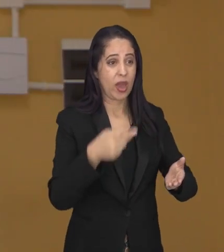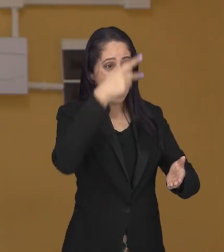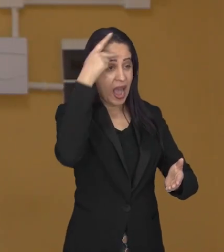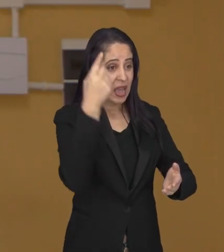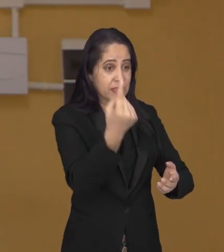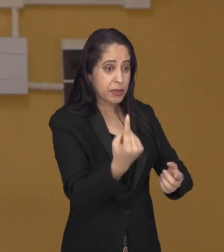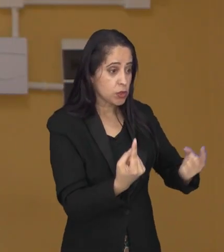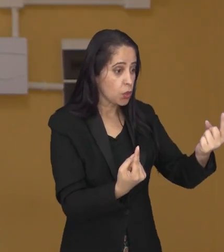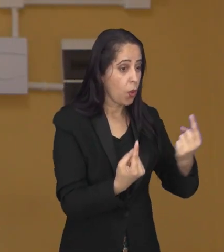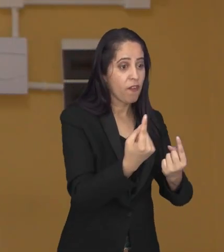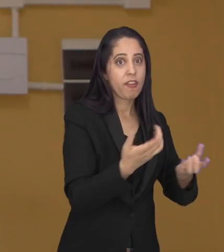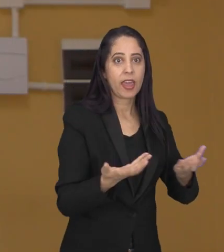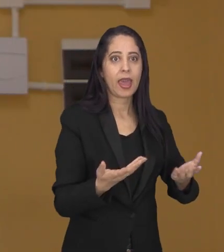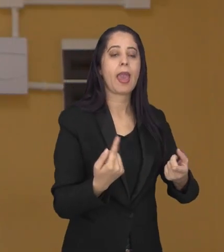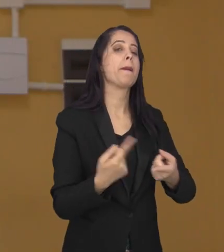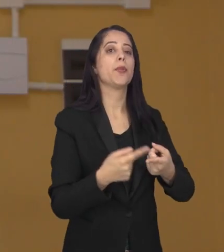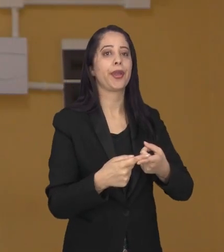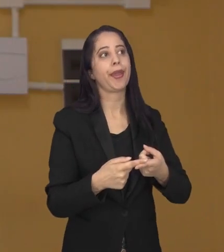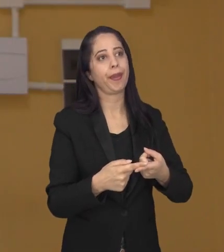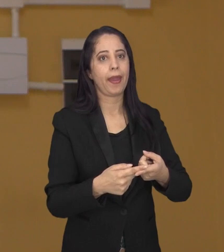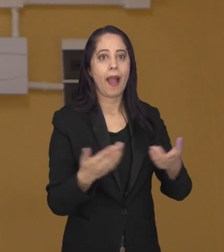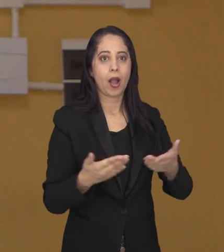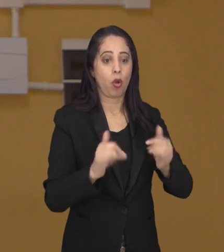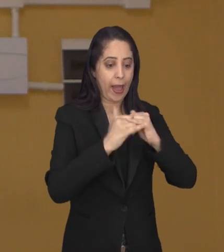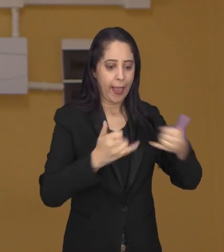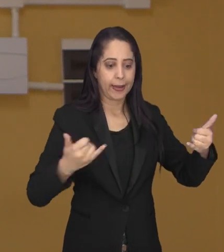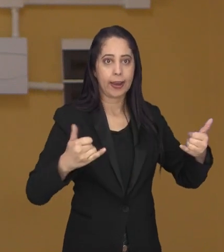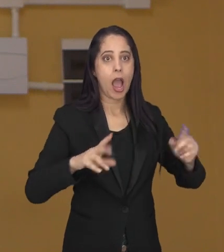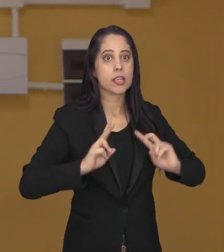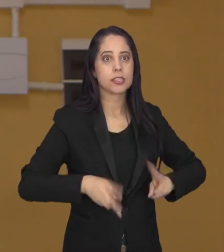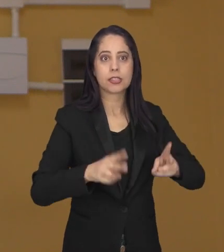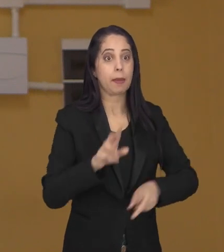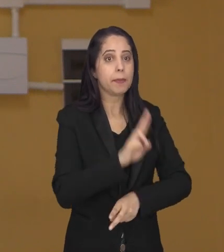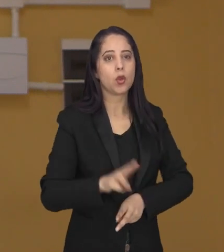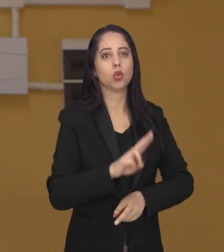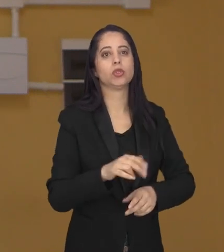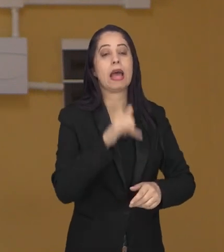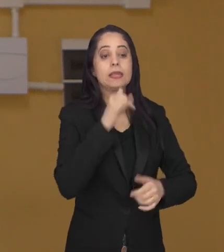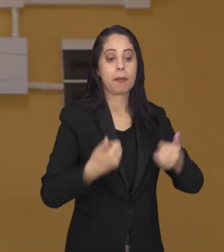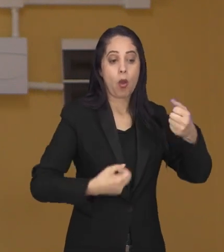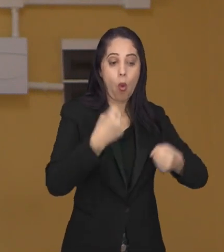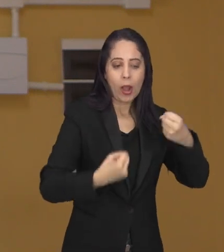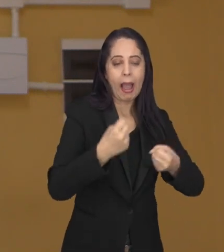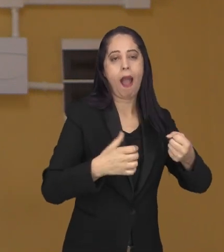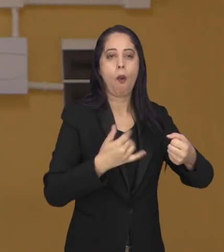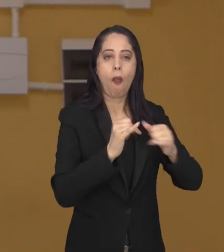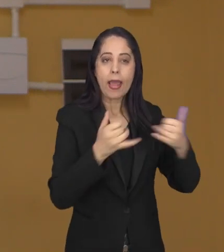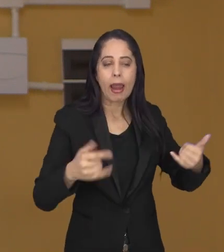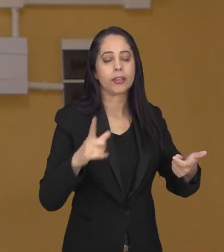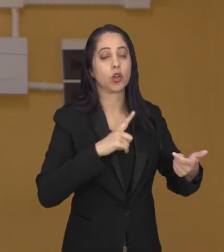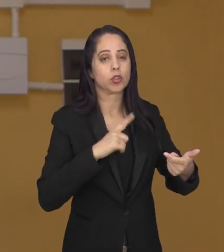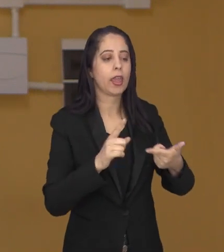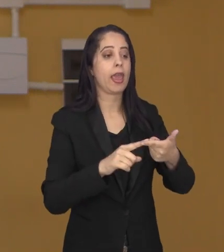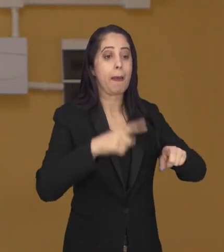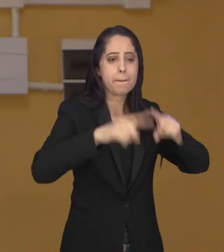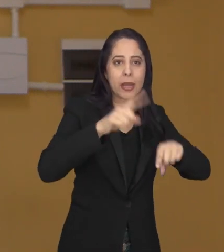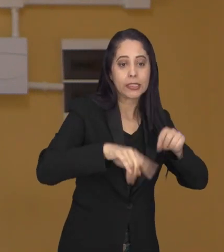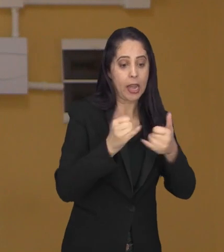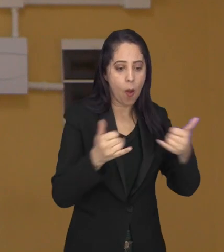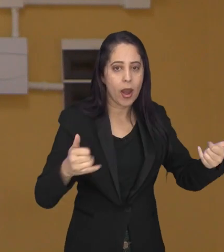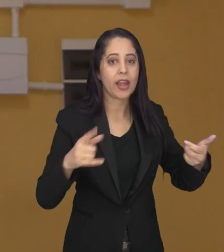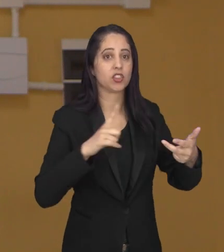ela foi feita em 4 dias. Sobre o telhado está a parte mais importante, as placas fotovoltaicas. Hoje,